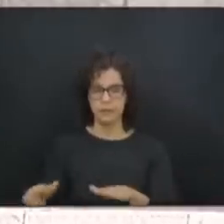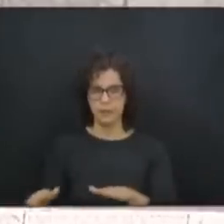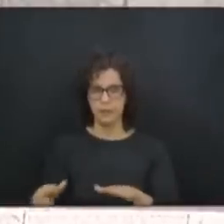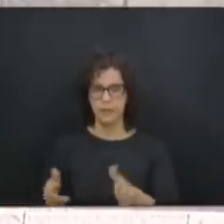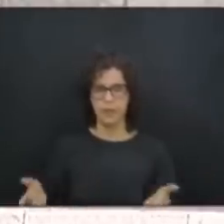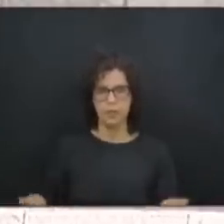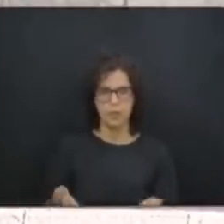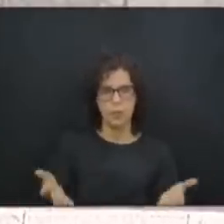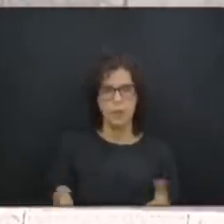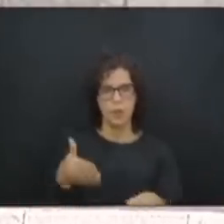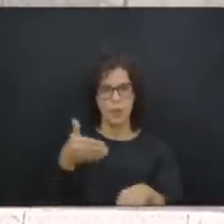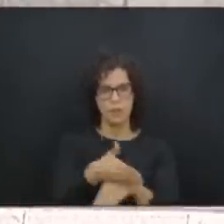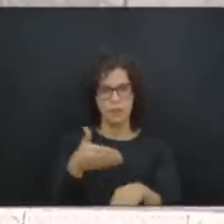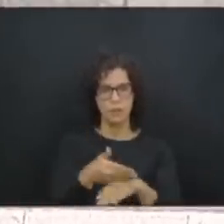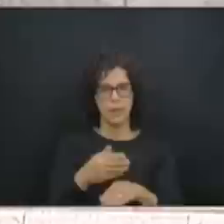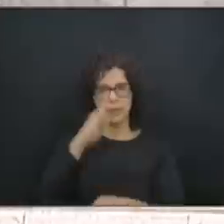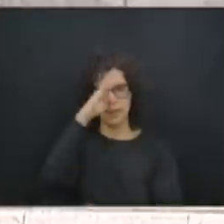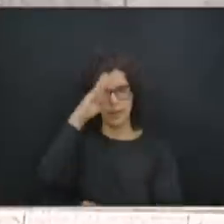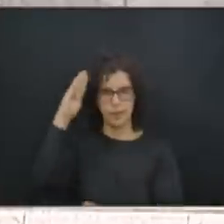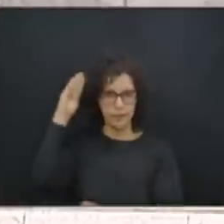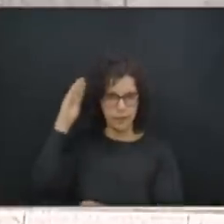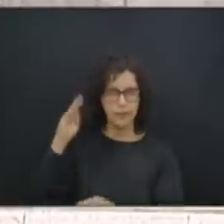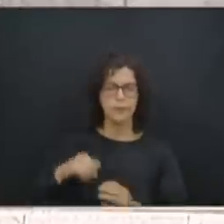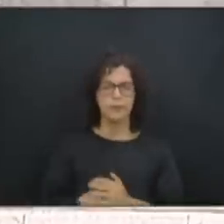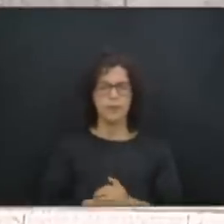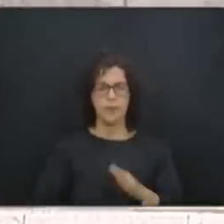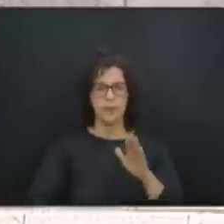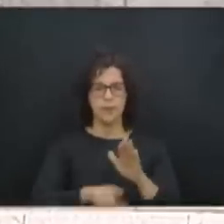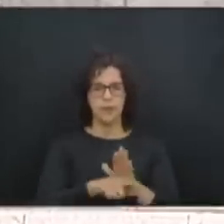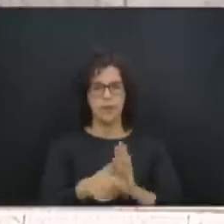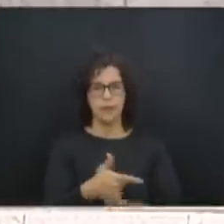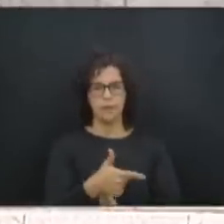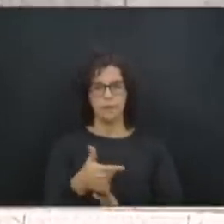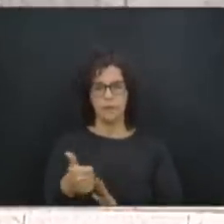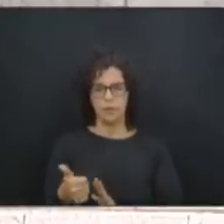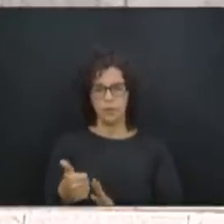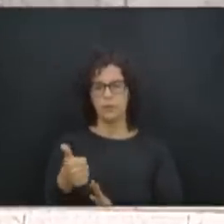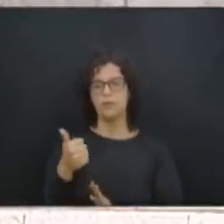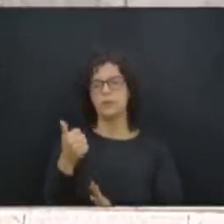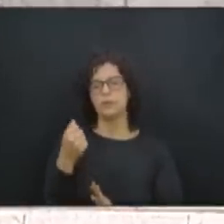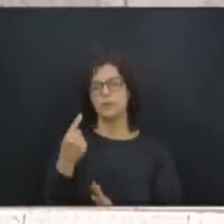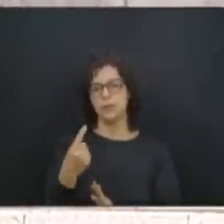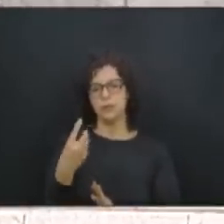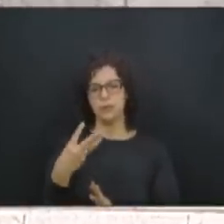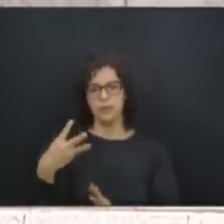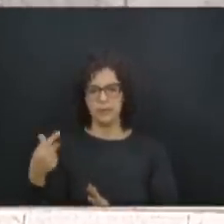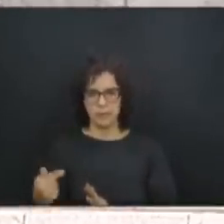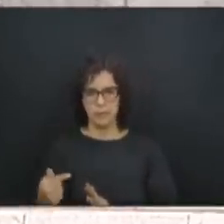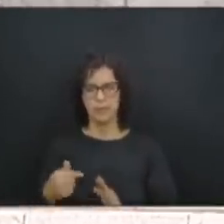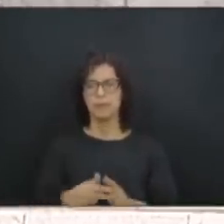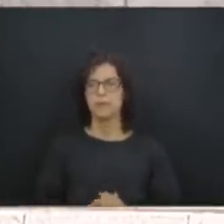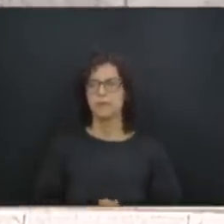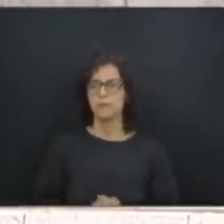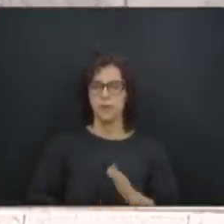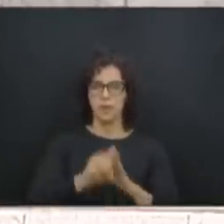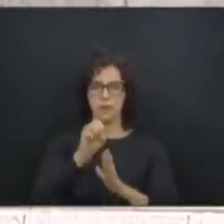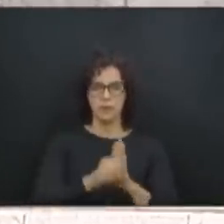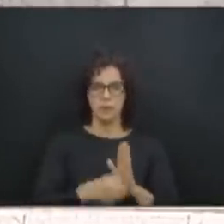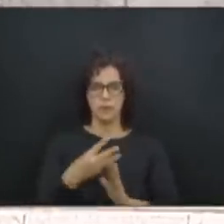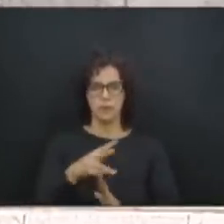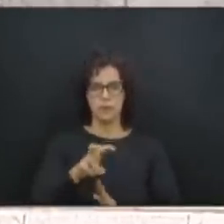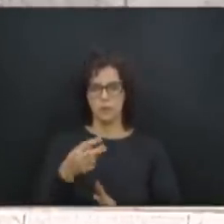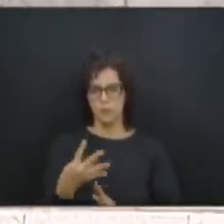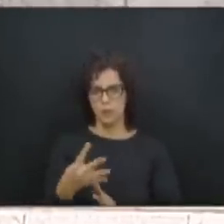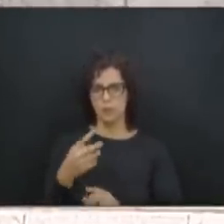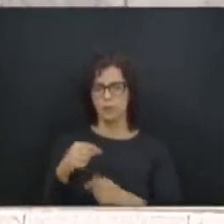de incentivar o acesso ao ensino superior Lei Nº 21 137 Ofício